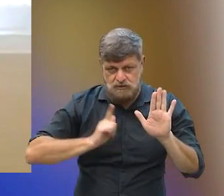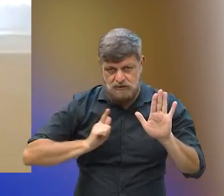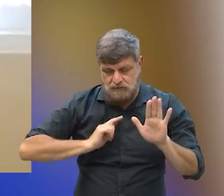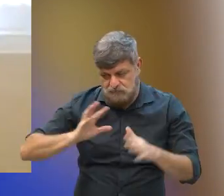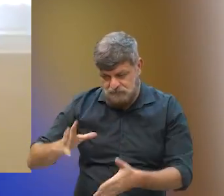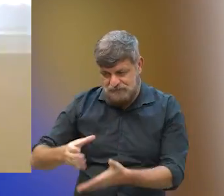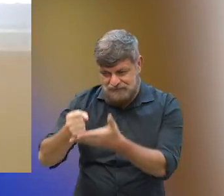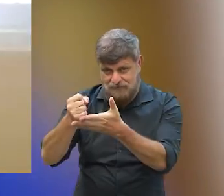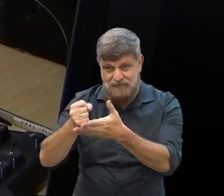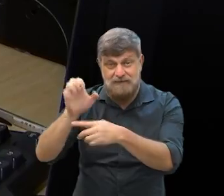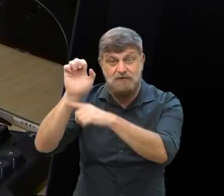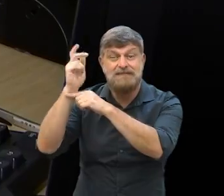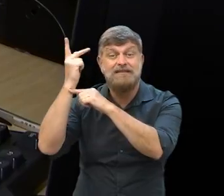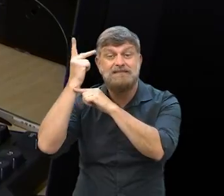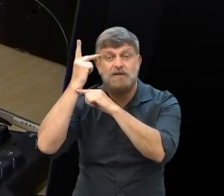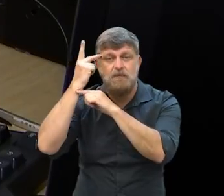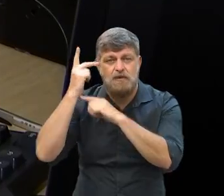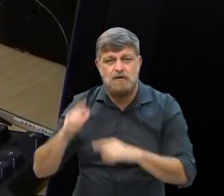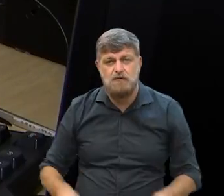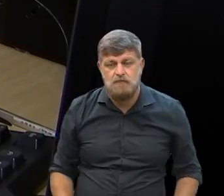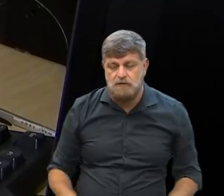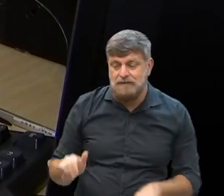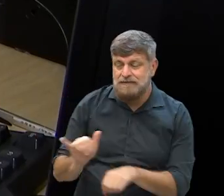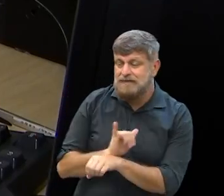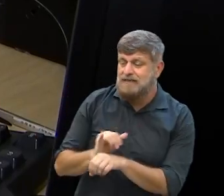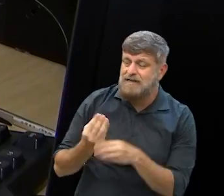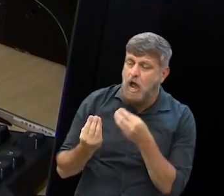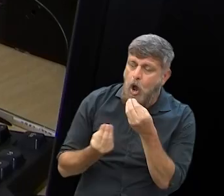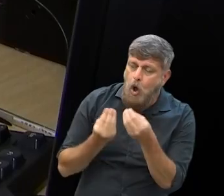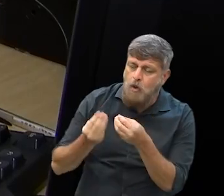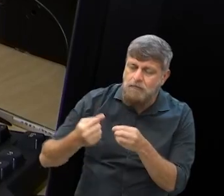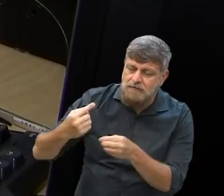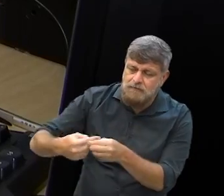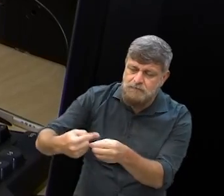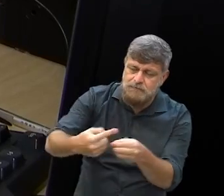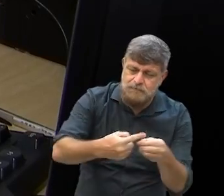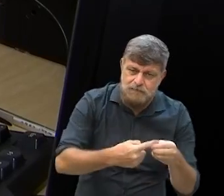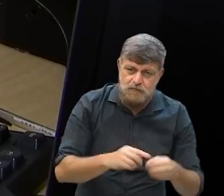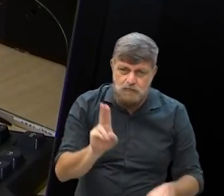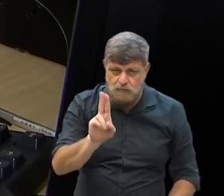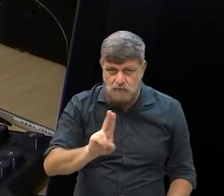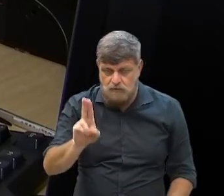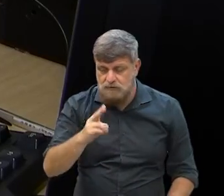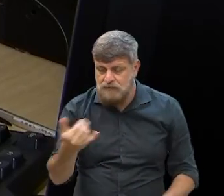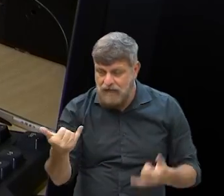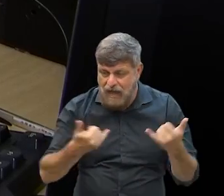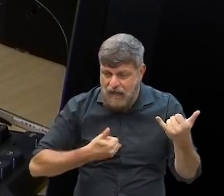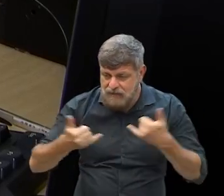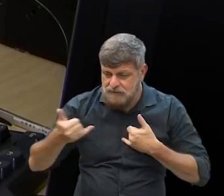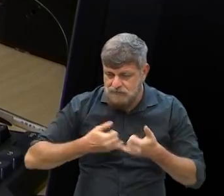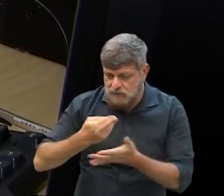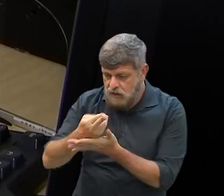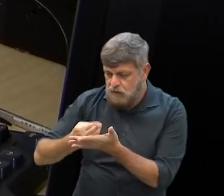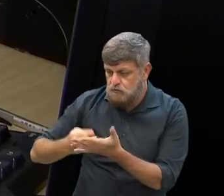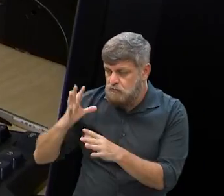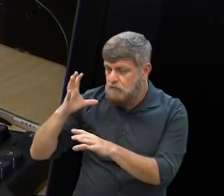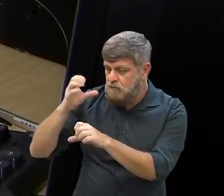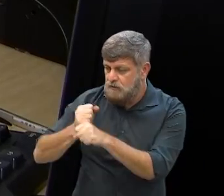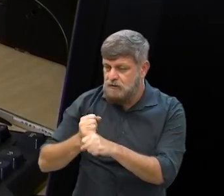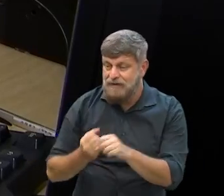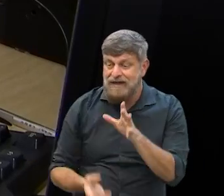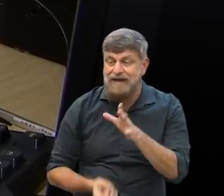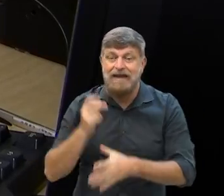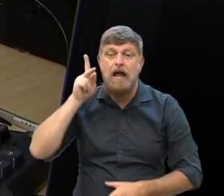restauração no estado inteiro. De que forma os municípios podem utilizar as informações do inventário para a implantação de